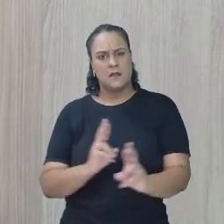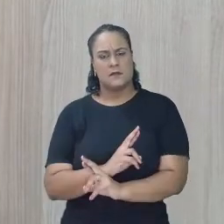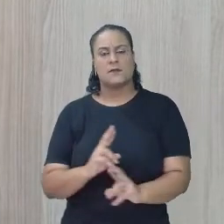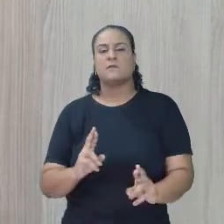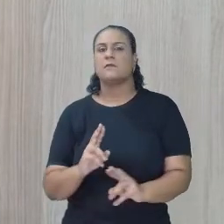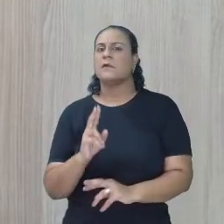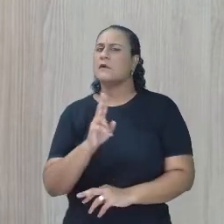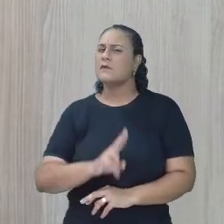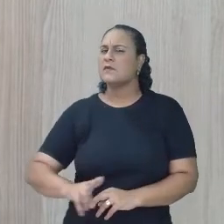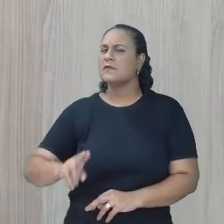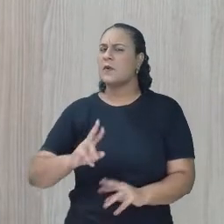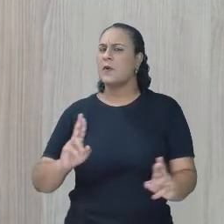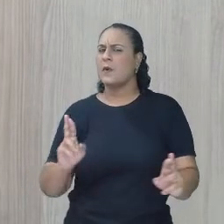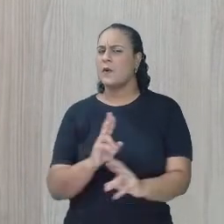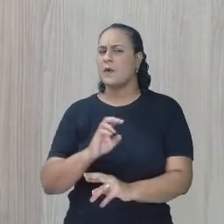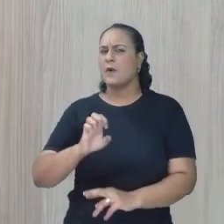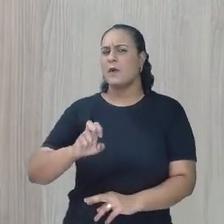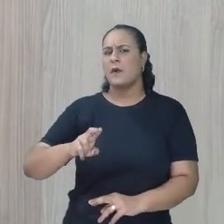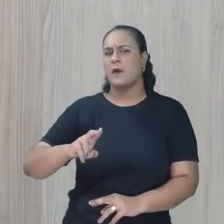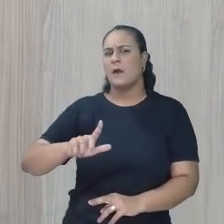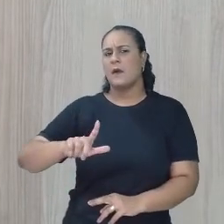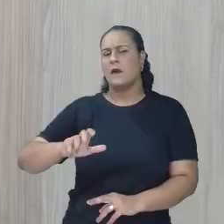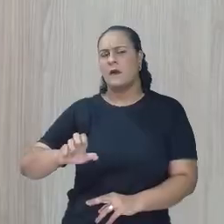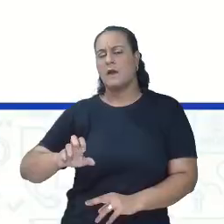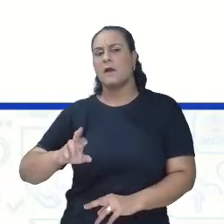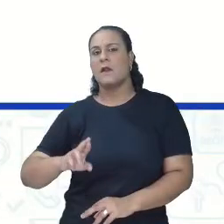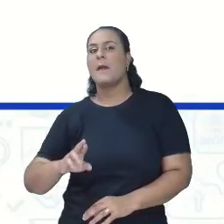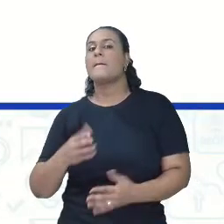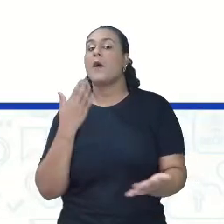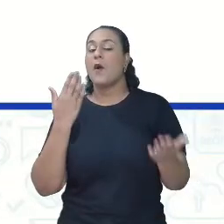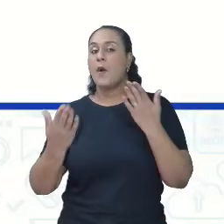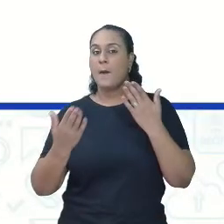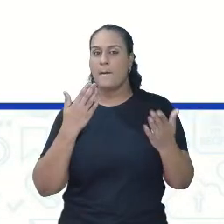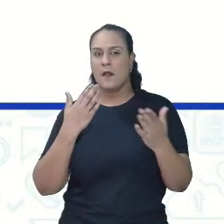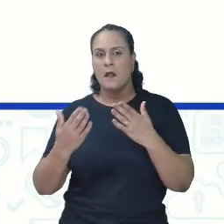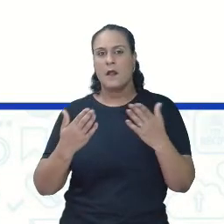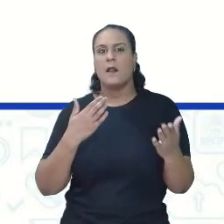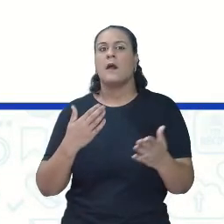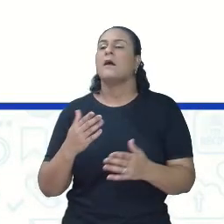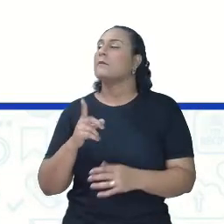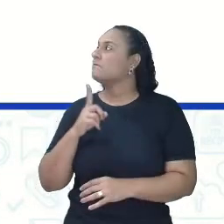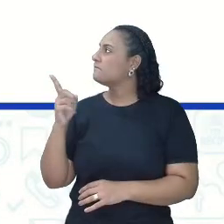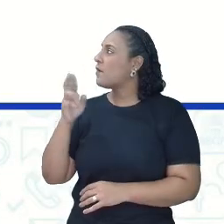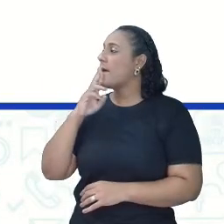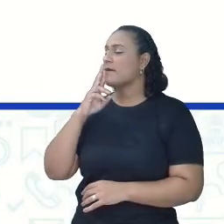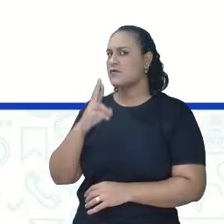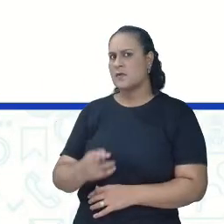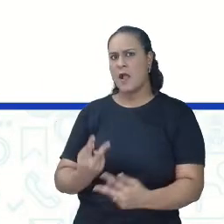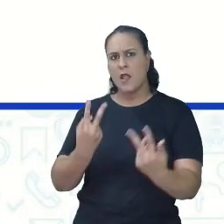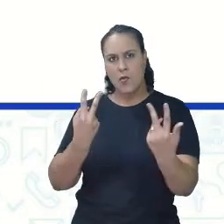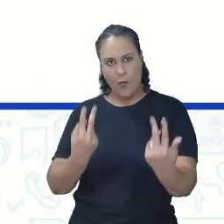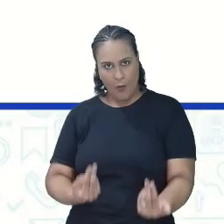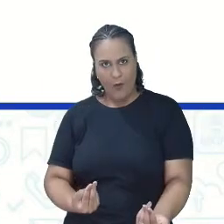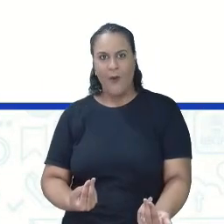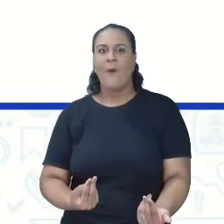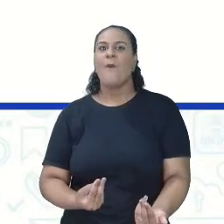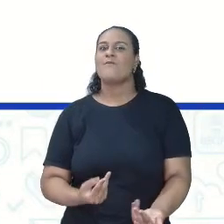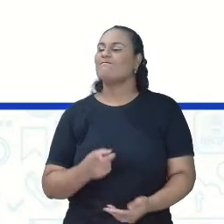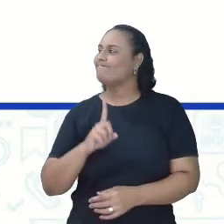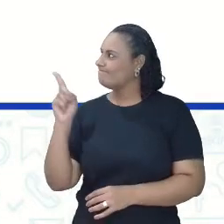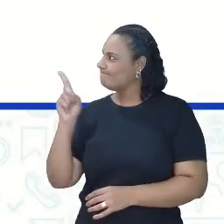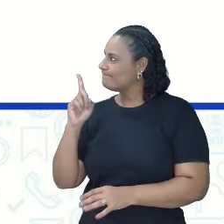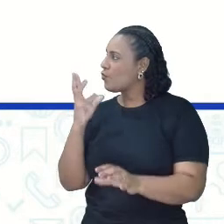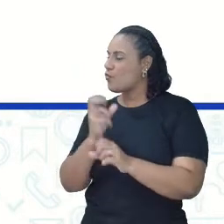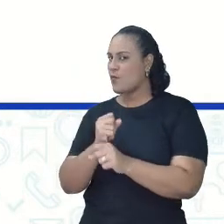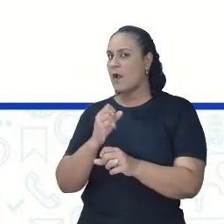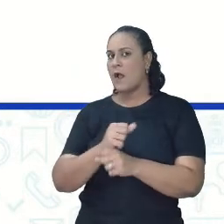Você utiliza a relação de Euler para ver se bateu aí, se ficou bem bonitinho. Valeu, Billy. Para ver se ficou bem bonitinho aí, ó. Pode ver que no cálculo